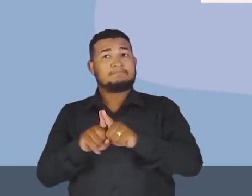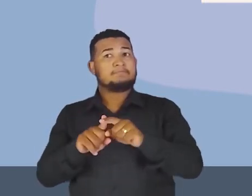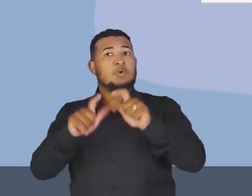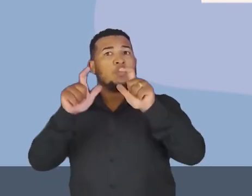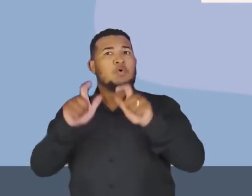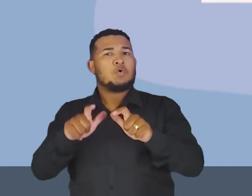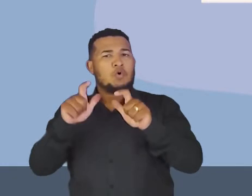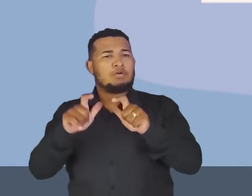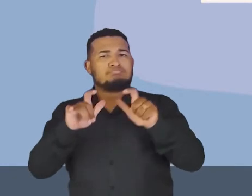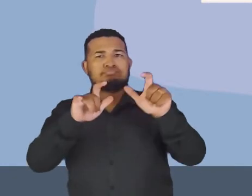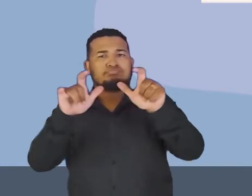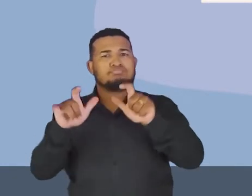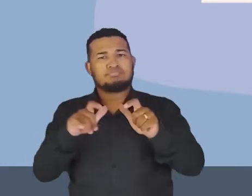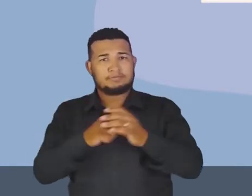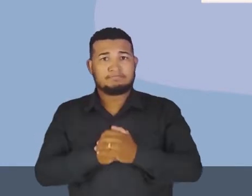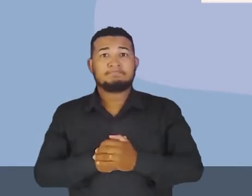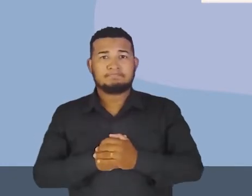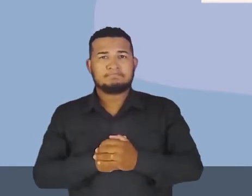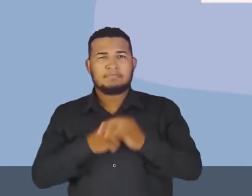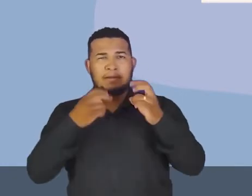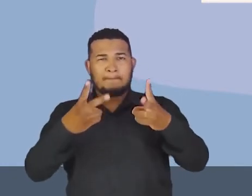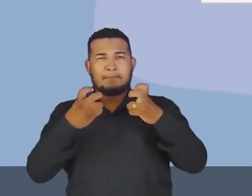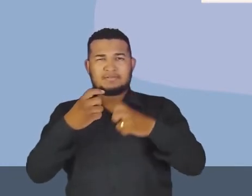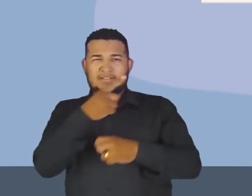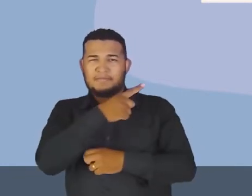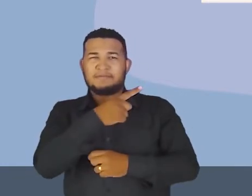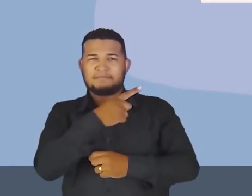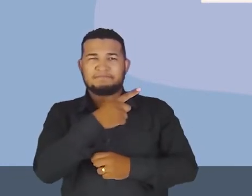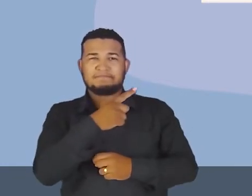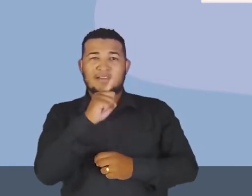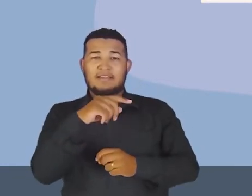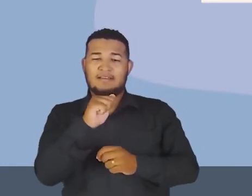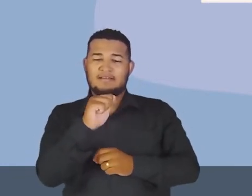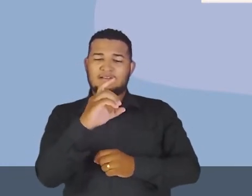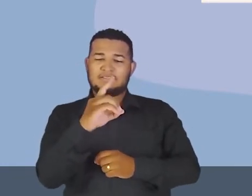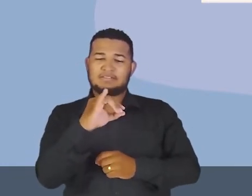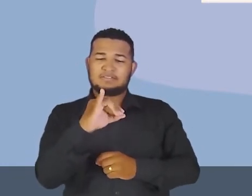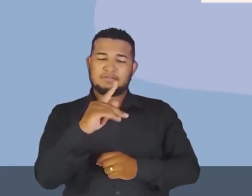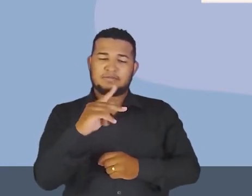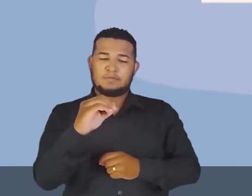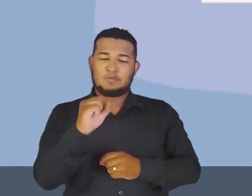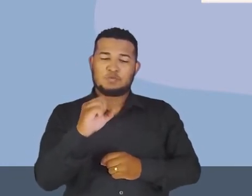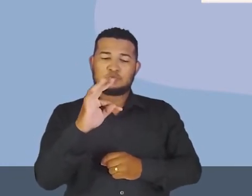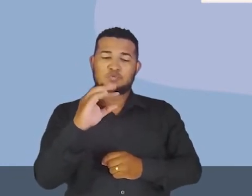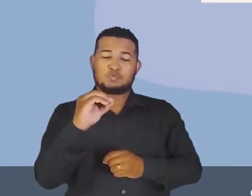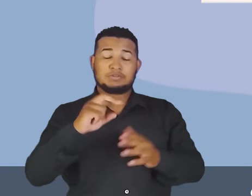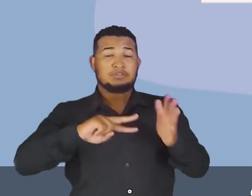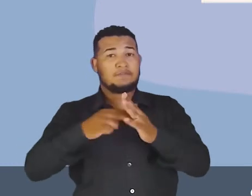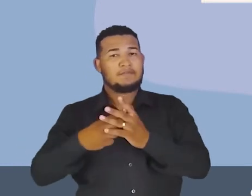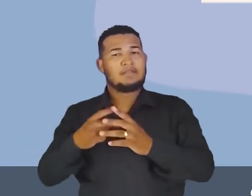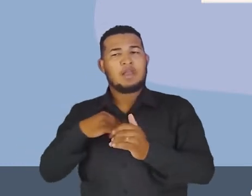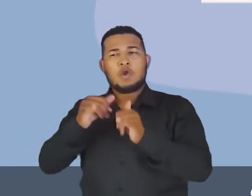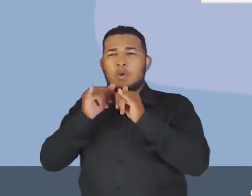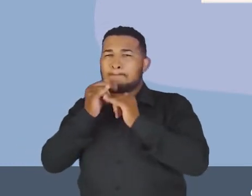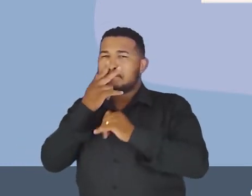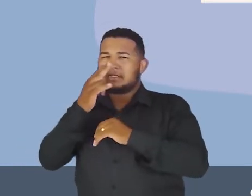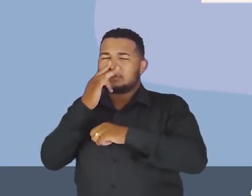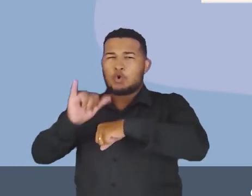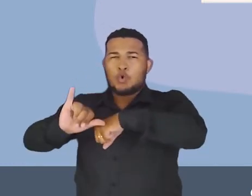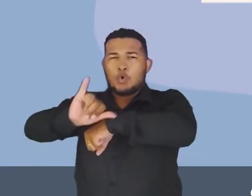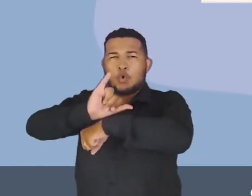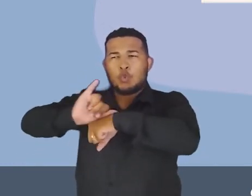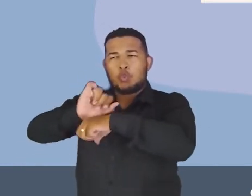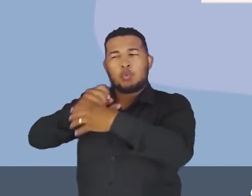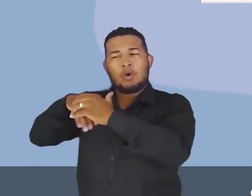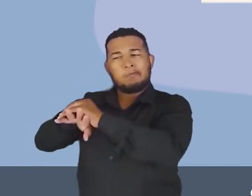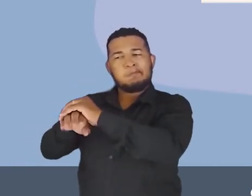chamado tecido adiposo. Perceba aqui que o adipócito é uma célula que contém essa reserva de gordura. Você pode perceber que a maior